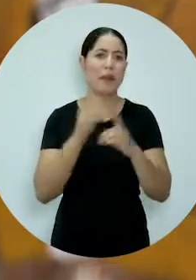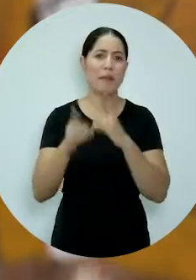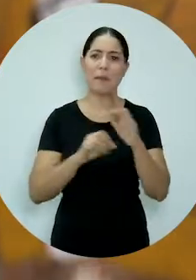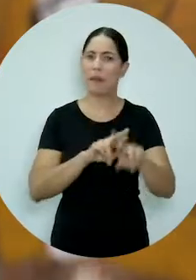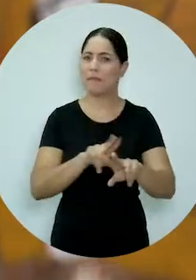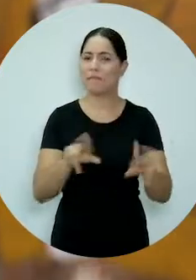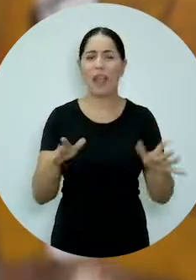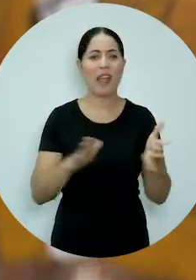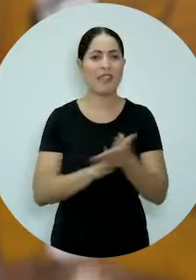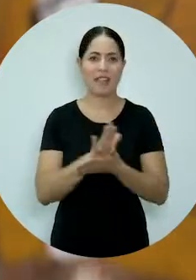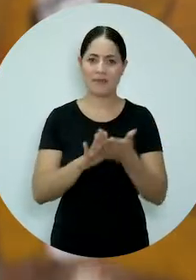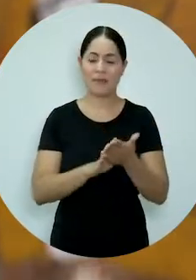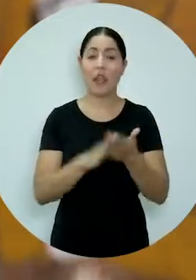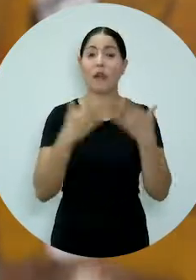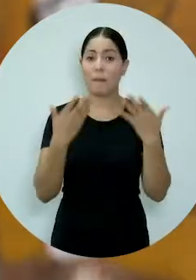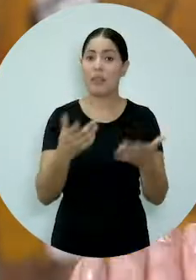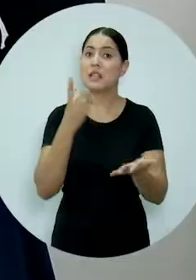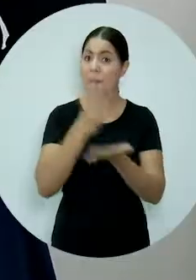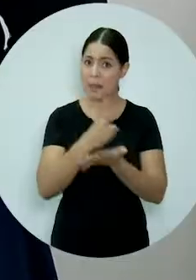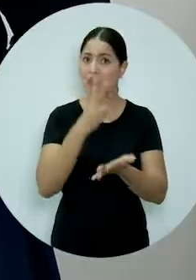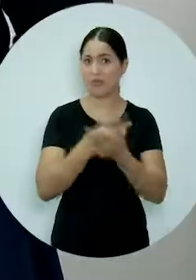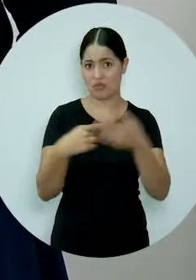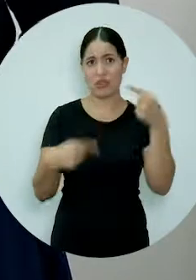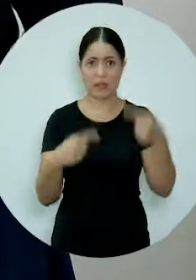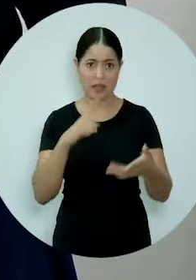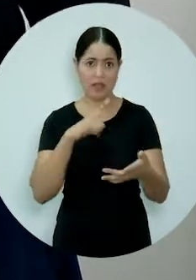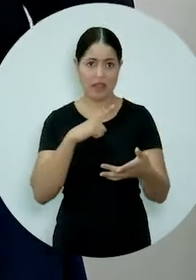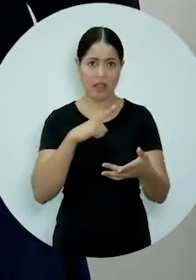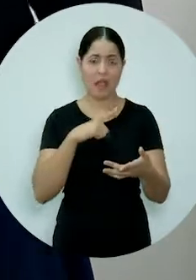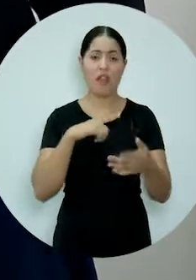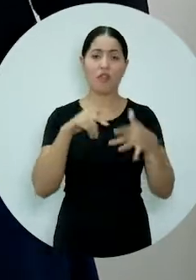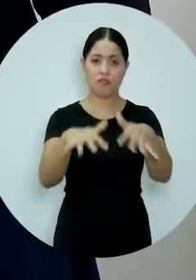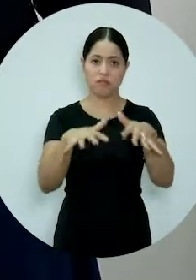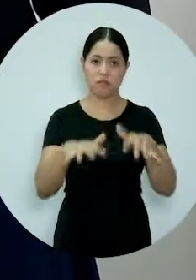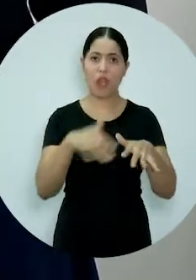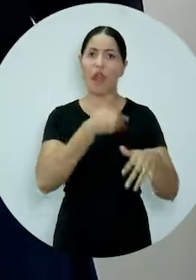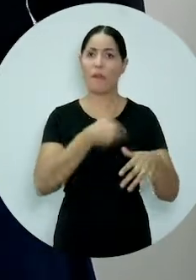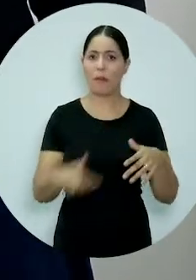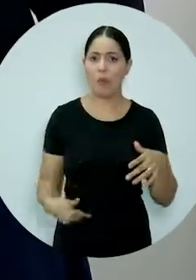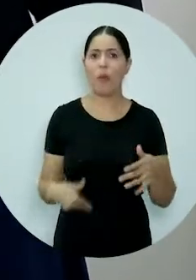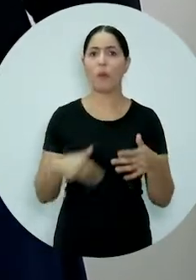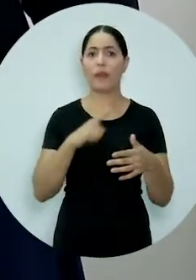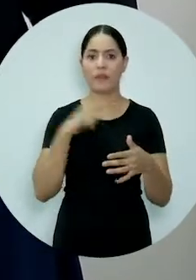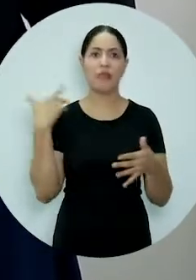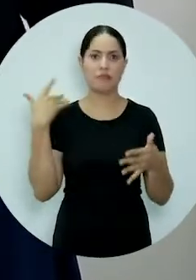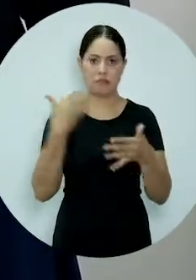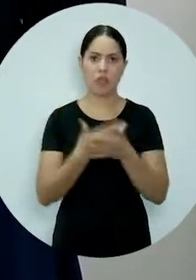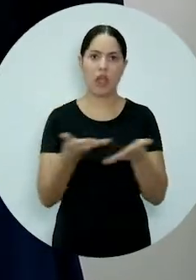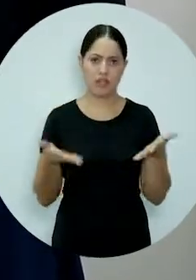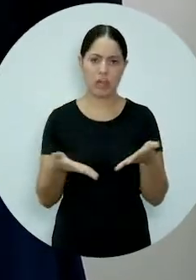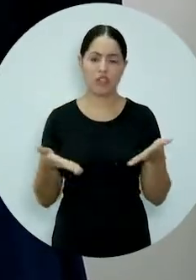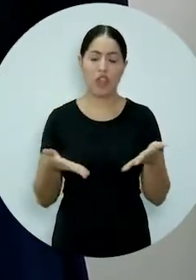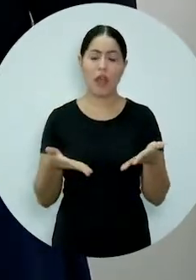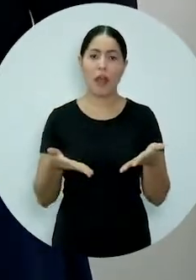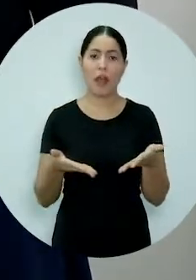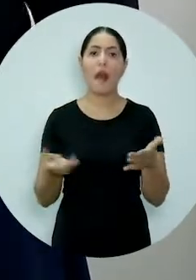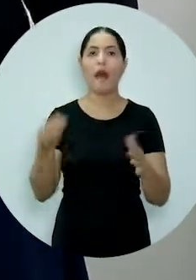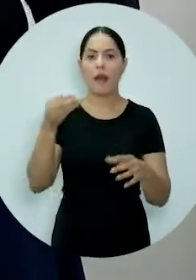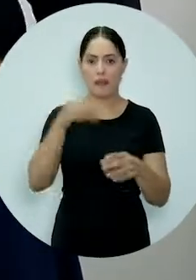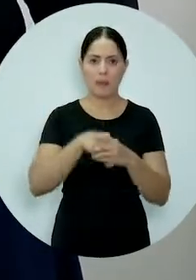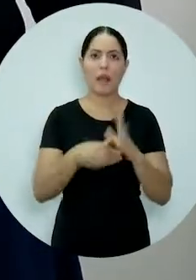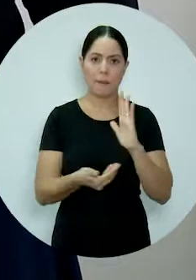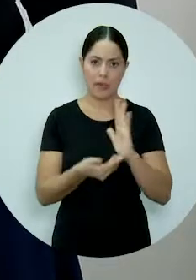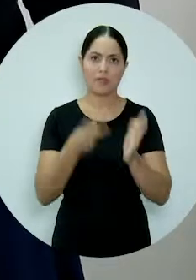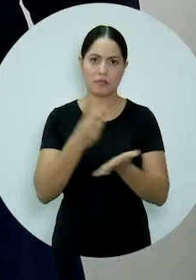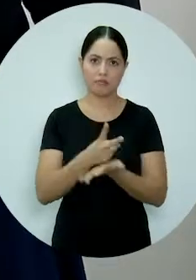debatido como deveria ser. E mesmo os debates, as audiências públicas que aconteceram muito recentemente